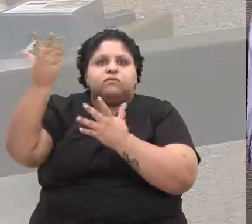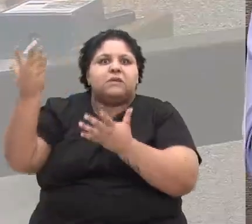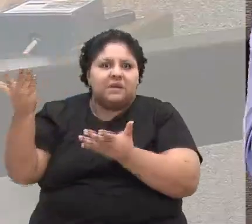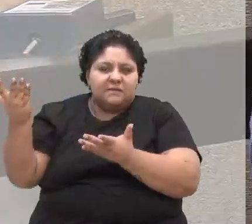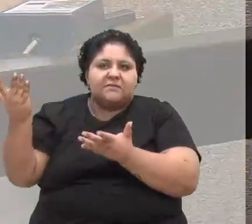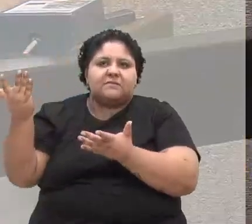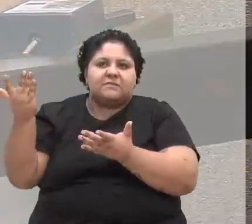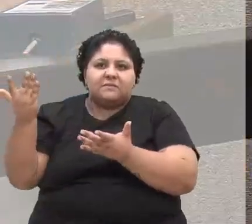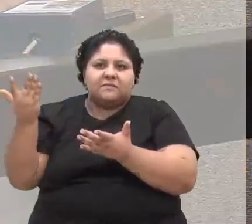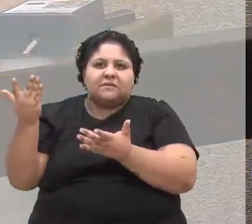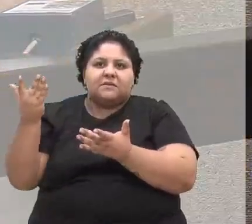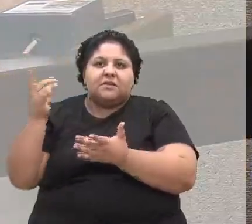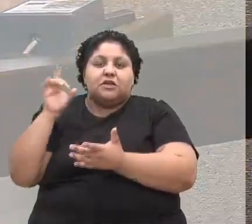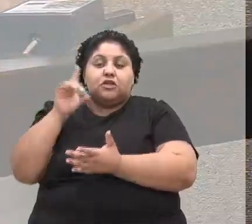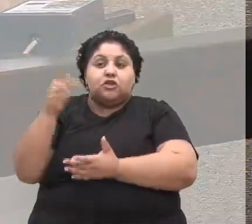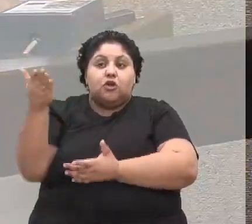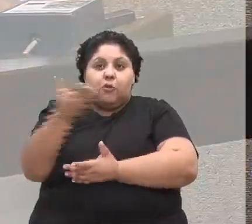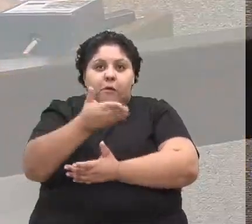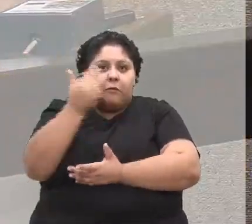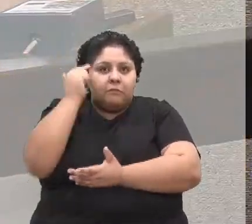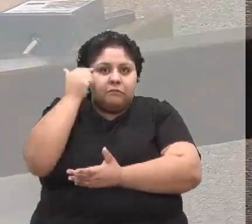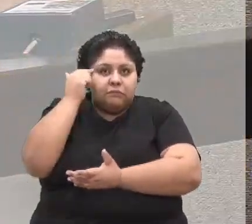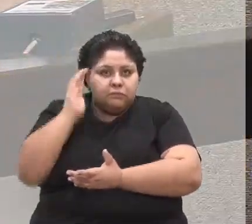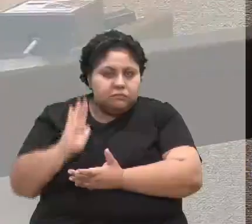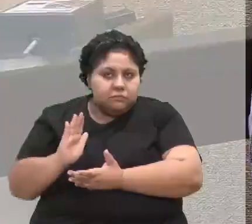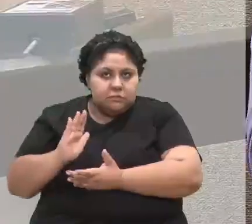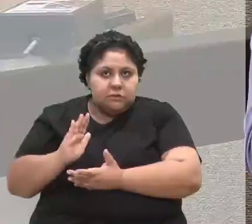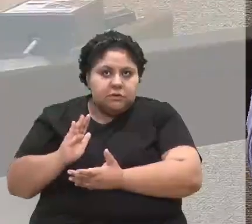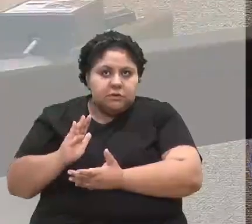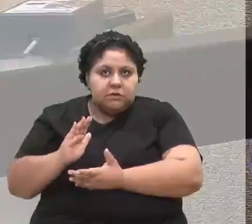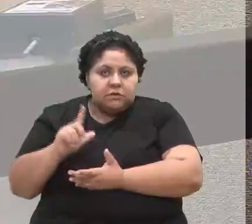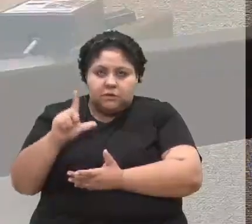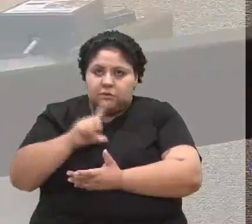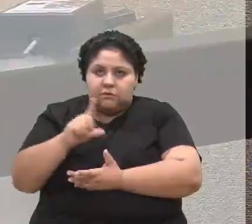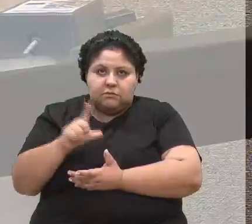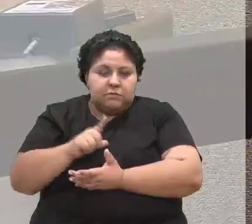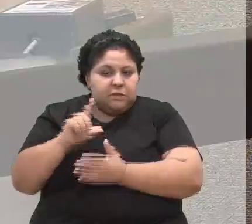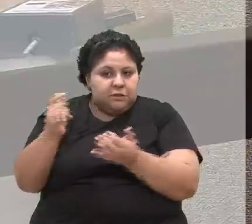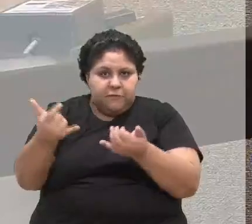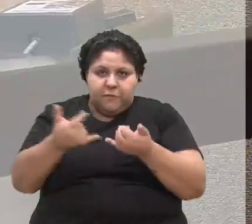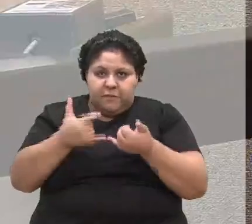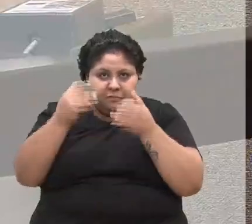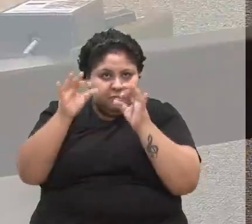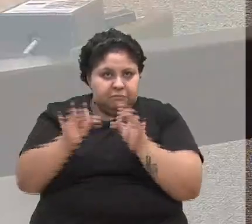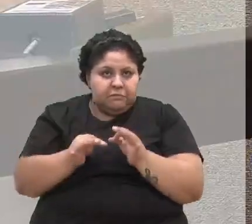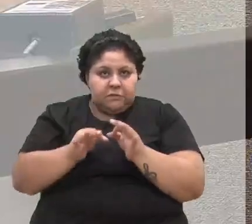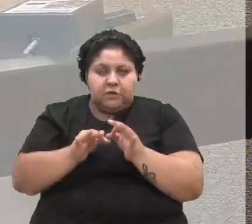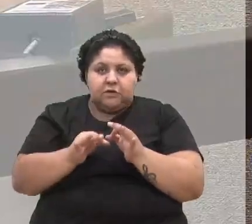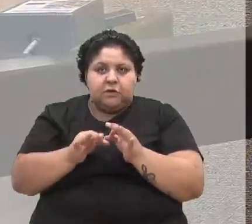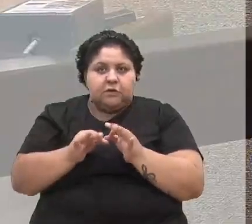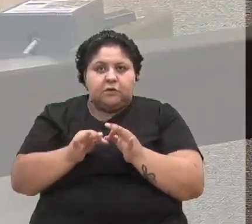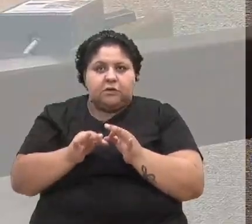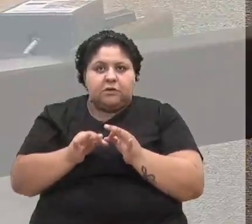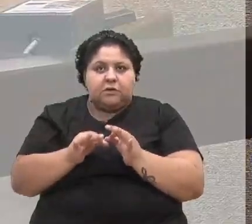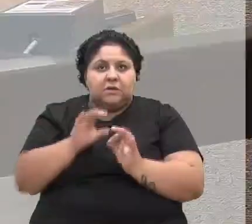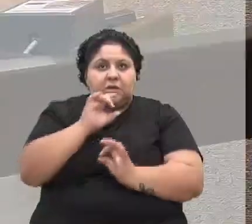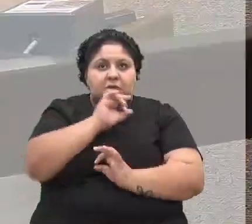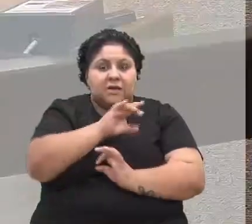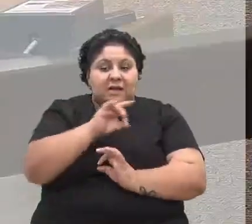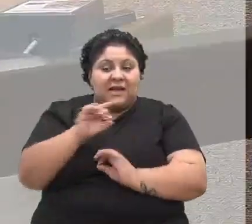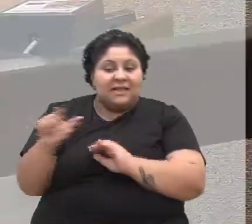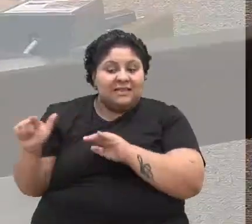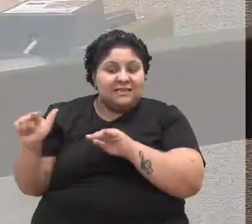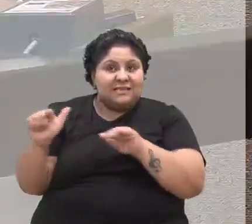habitantes. Só para os senhores e senhoras terem ideia, aqueles que ainda não têm essa informação, praticamente a cada